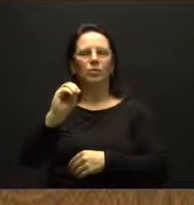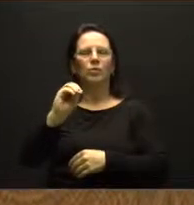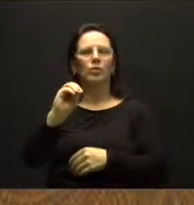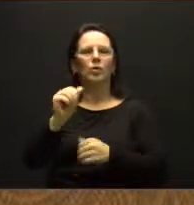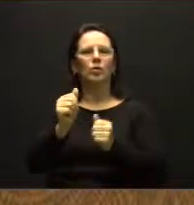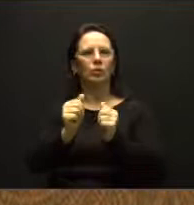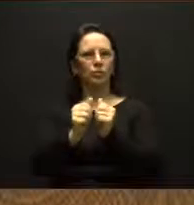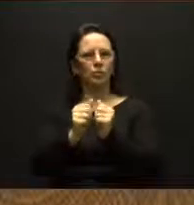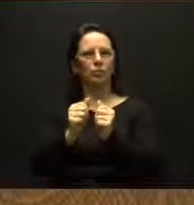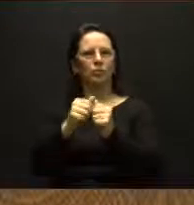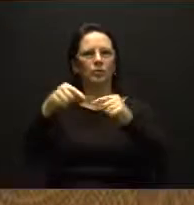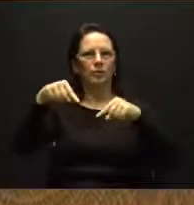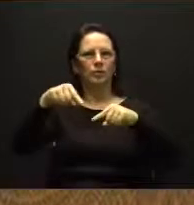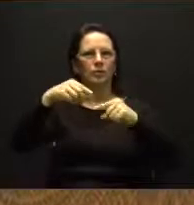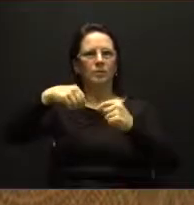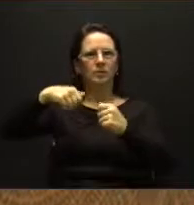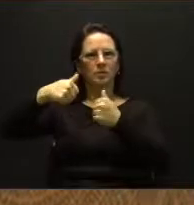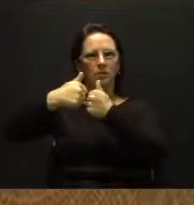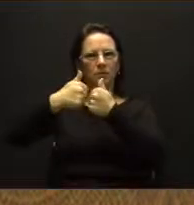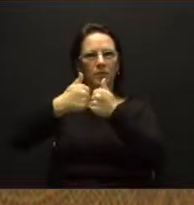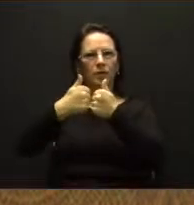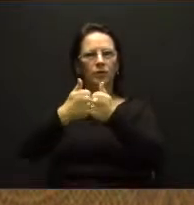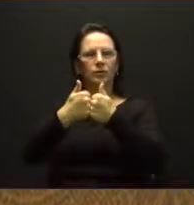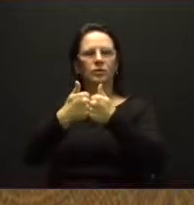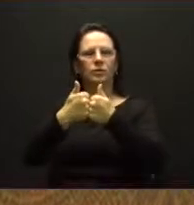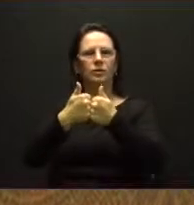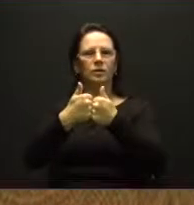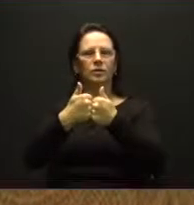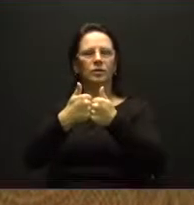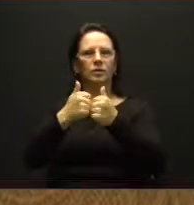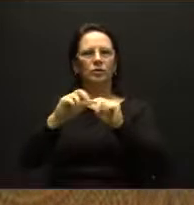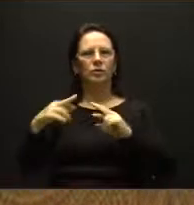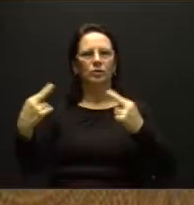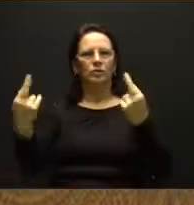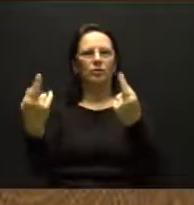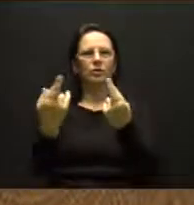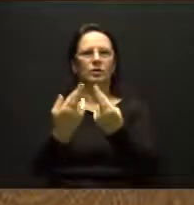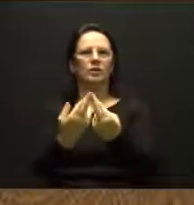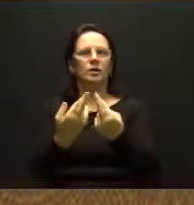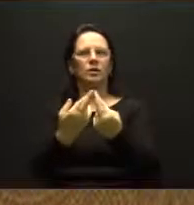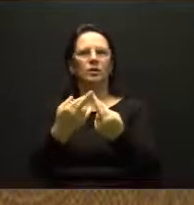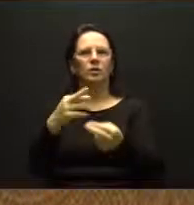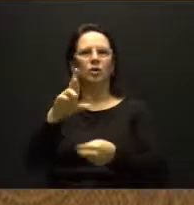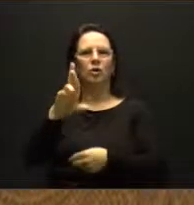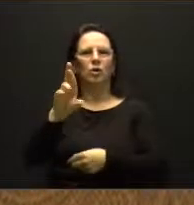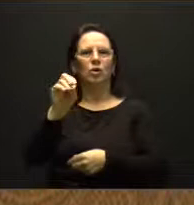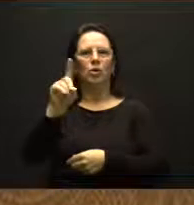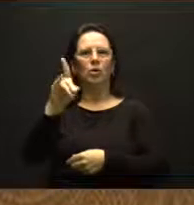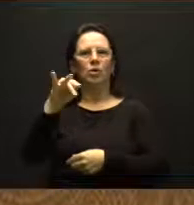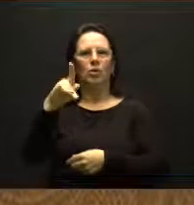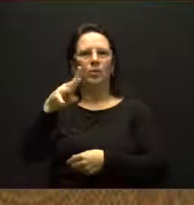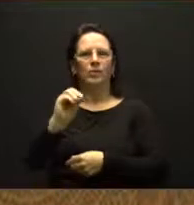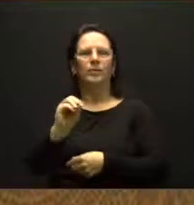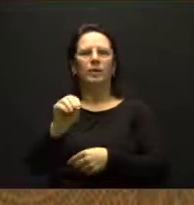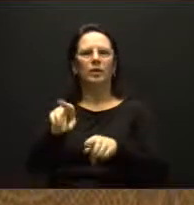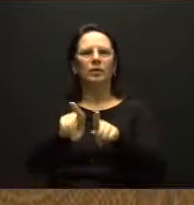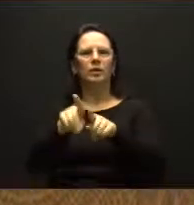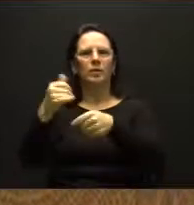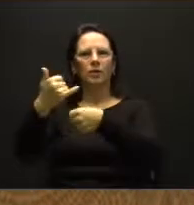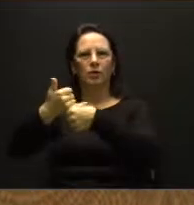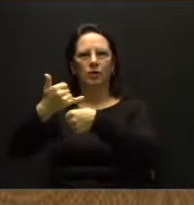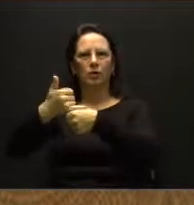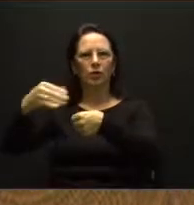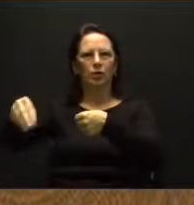piaçagüera reunir-se o presidente da câmara municipal de cubatão rodrigo ramos soares e as lideranças